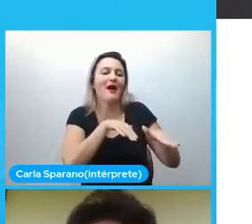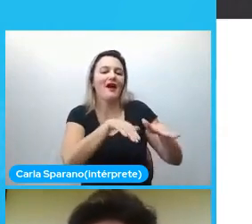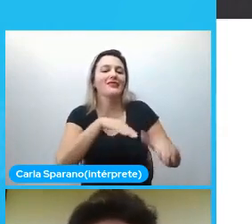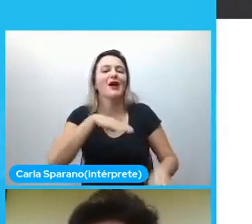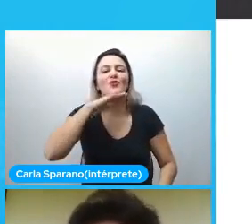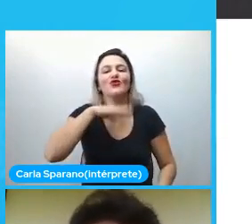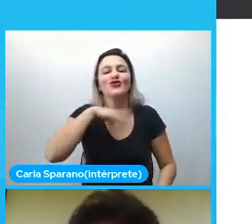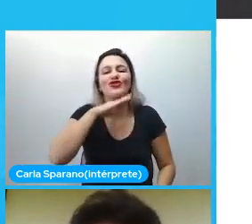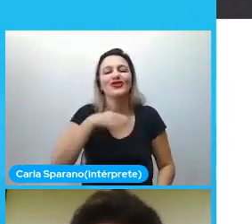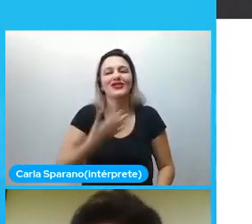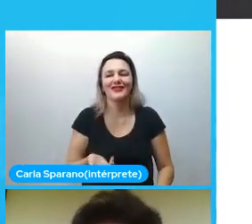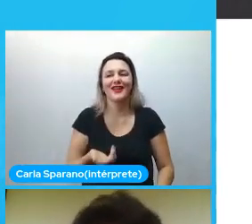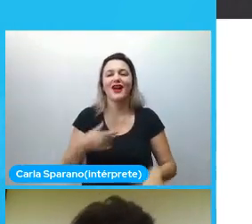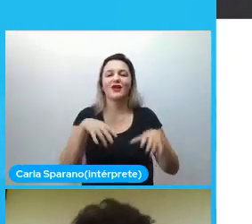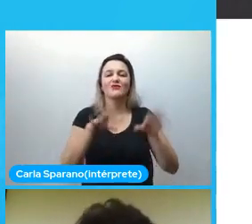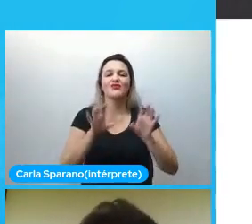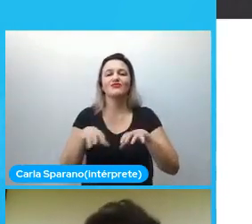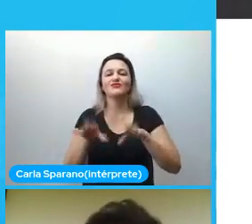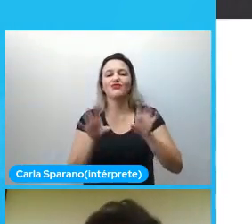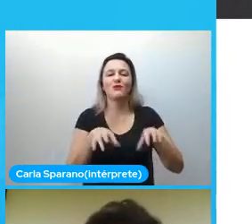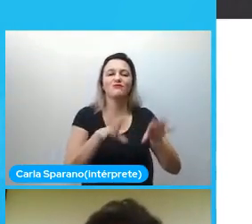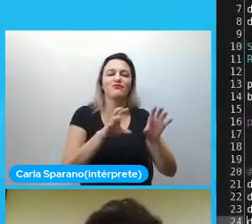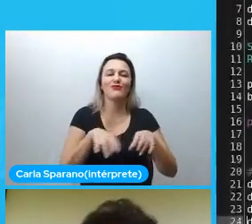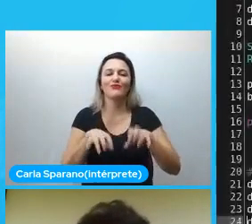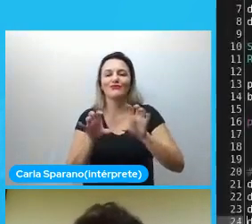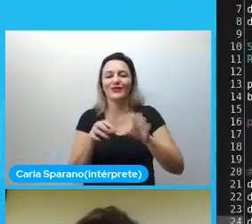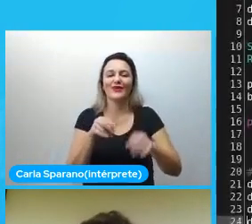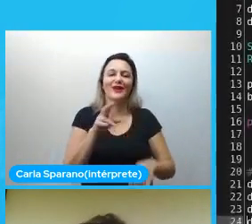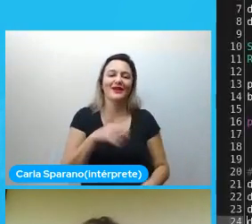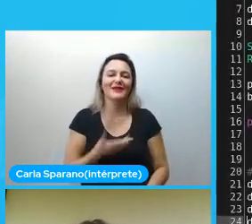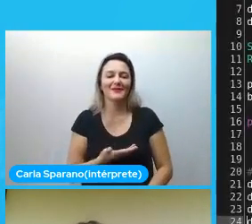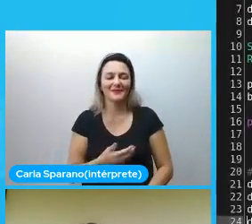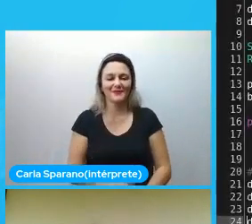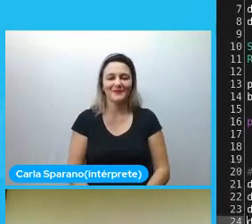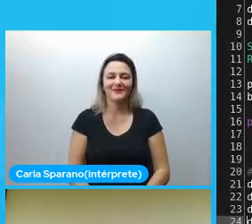E basicamente eles usam esse beat aqui, cara.